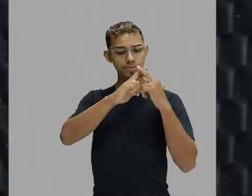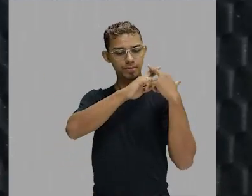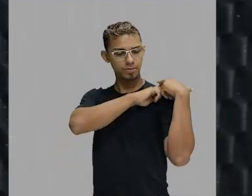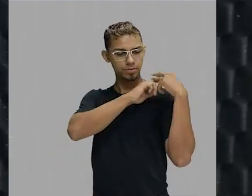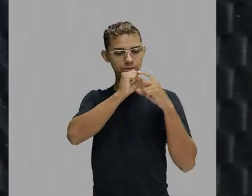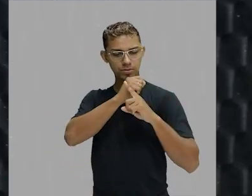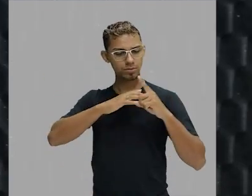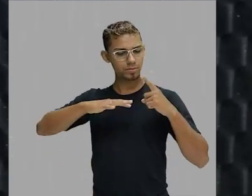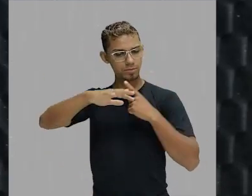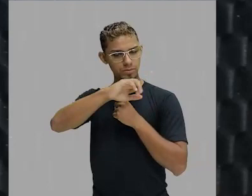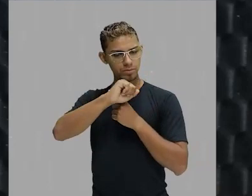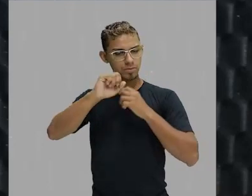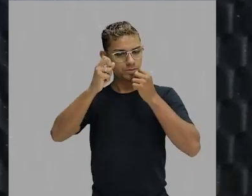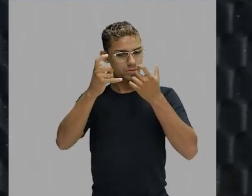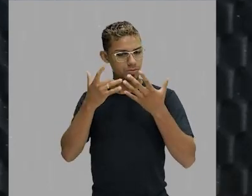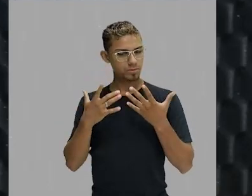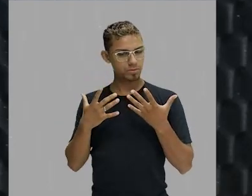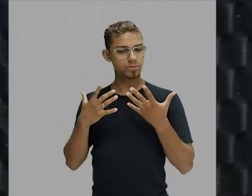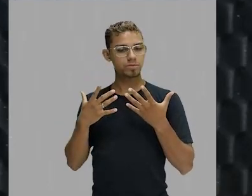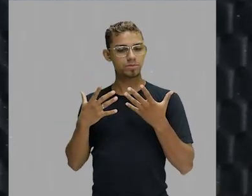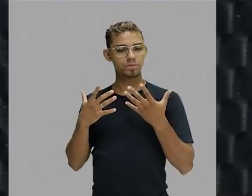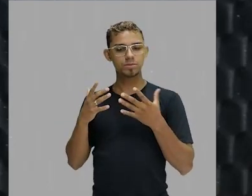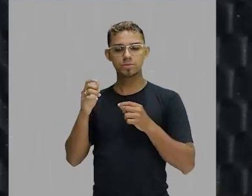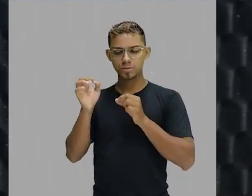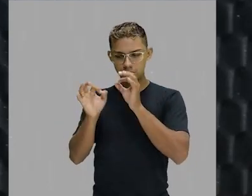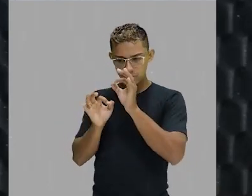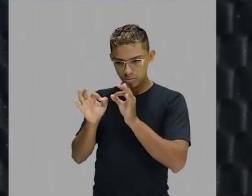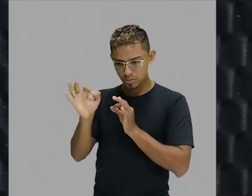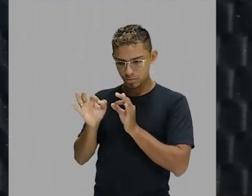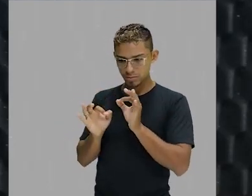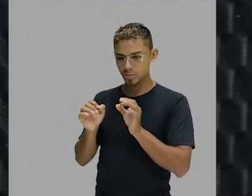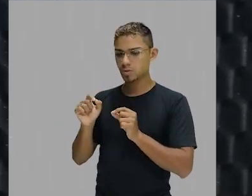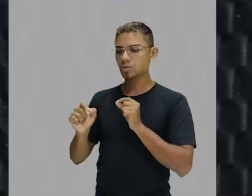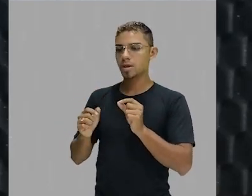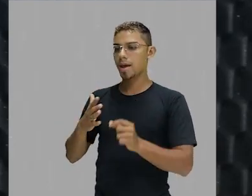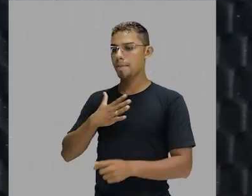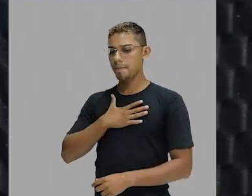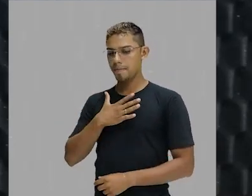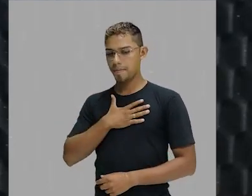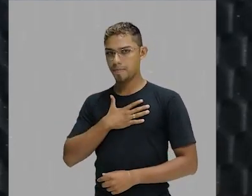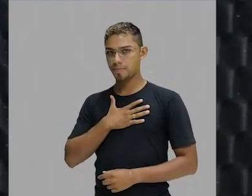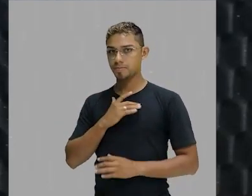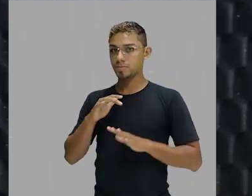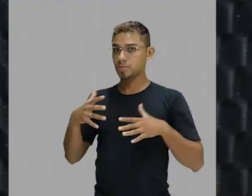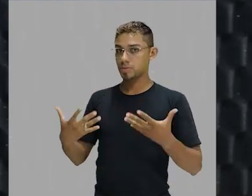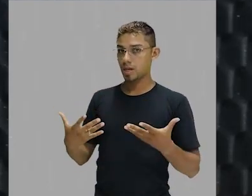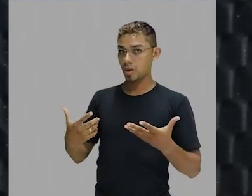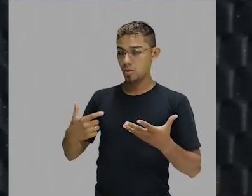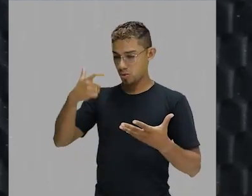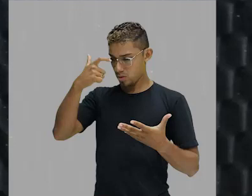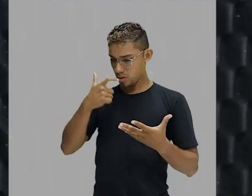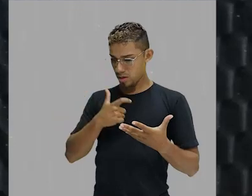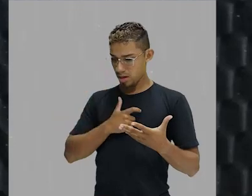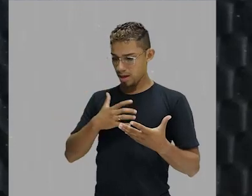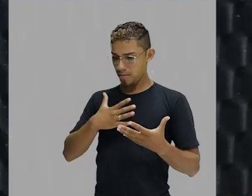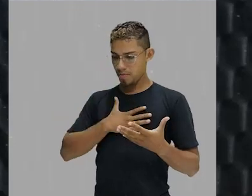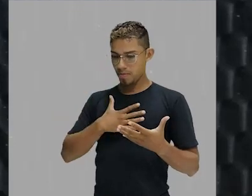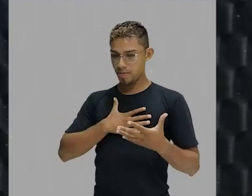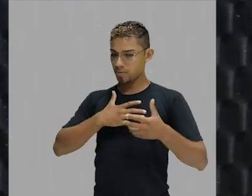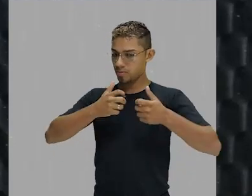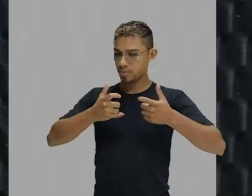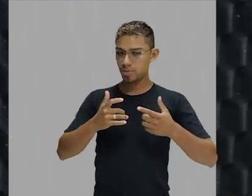para fazer a manutenção desse patrimônio que é meu. Ou seja, na hora que eu destruo uma coisa que é minha, é um nível